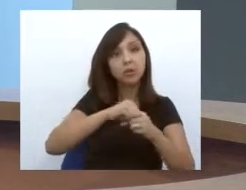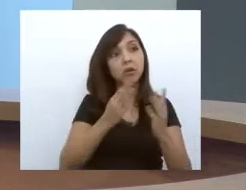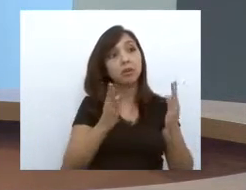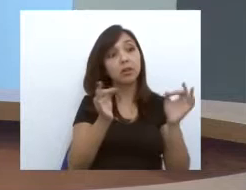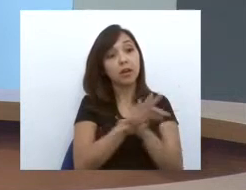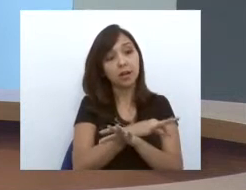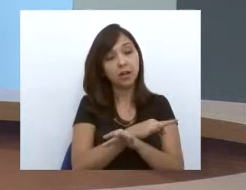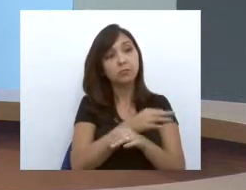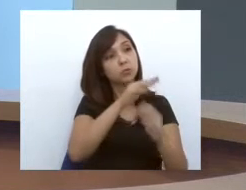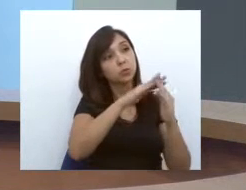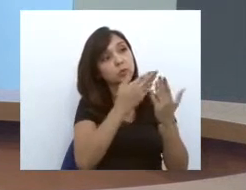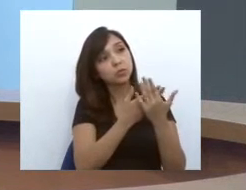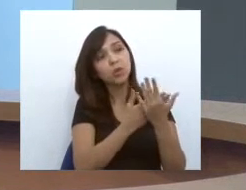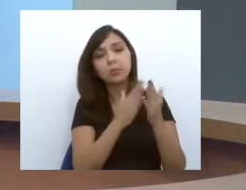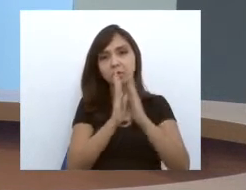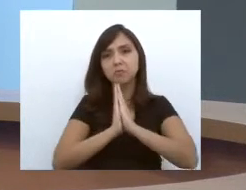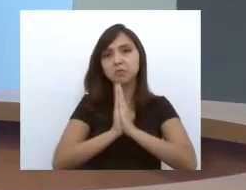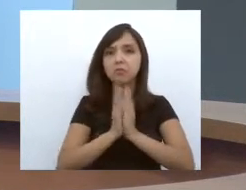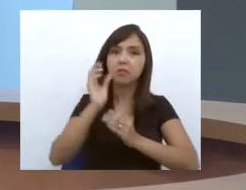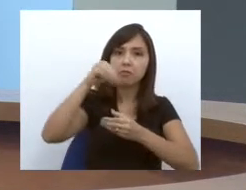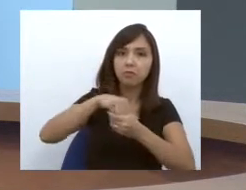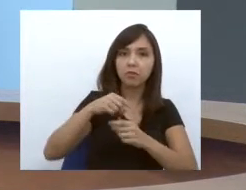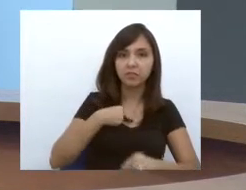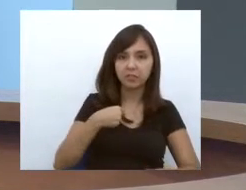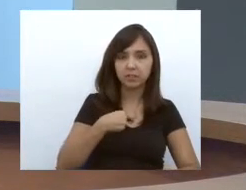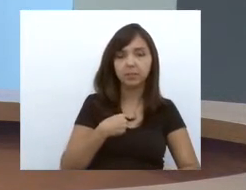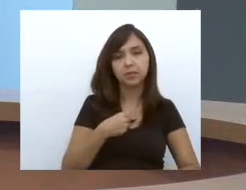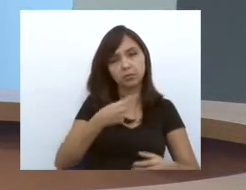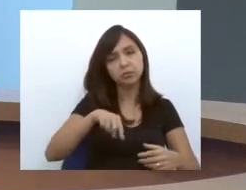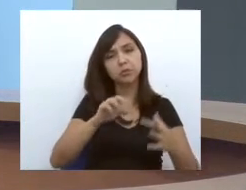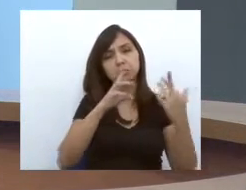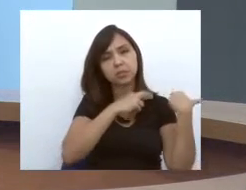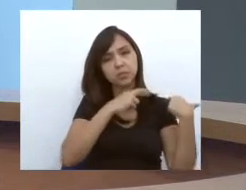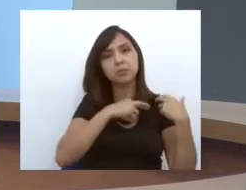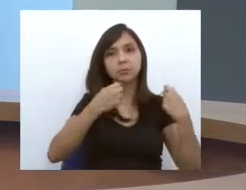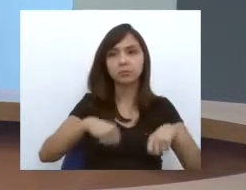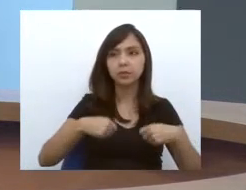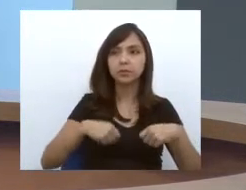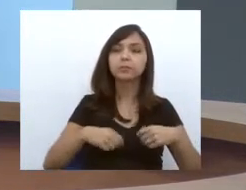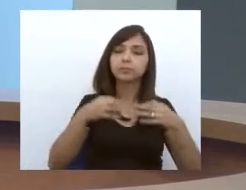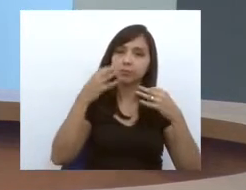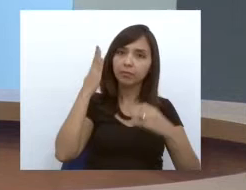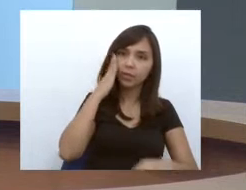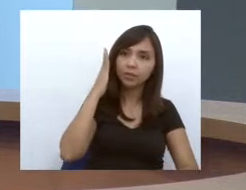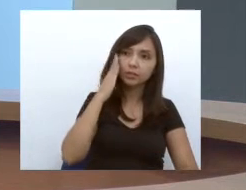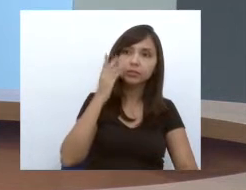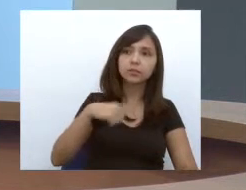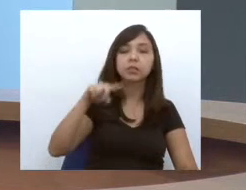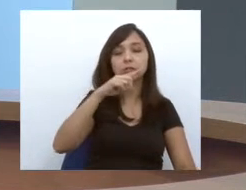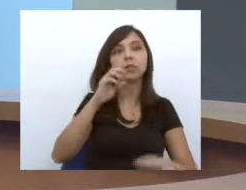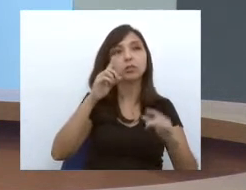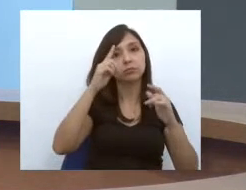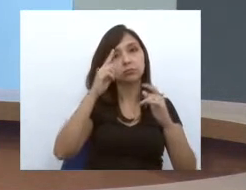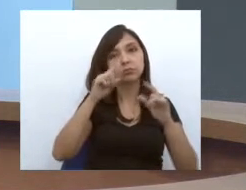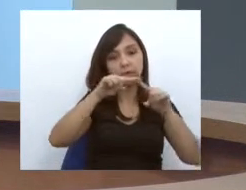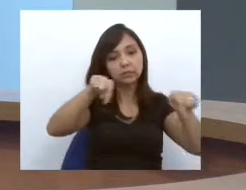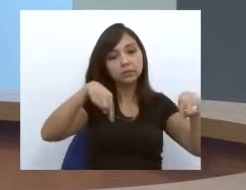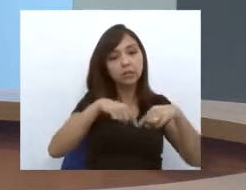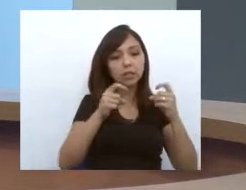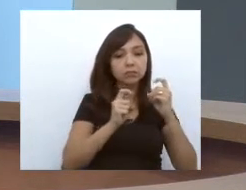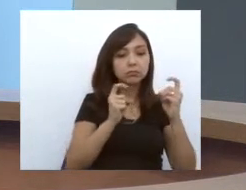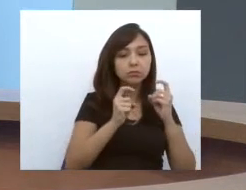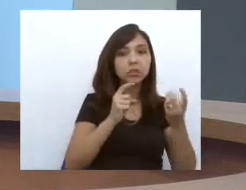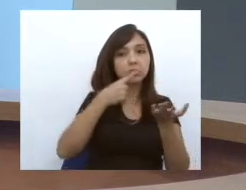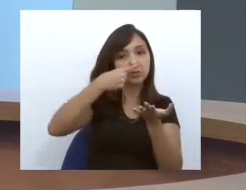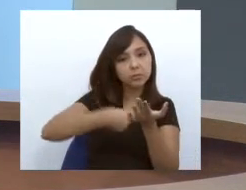vota em mim, né? Então, eu acho que a gente tem que ter essa responsabilidade também. Então, eu sei que lá em cima fechamos um acordo para fazer aqui uma